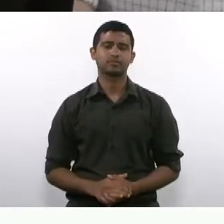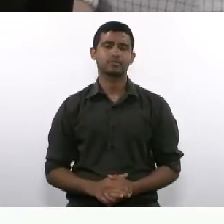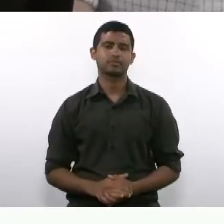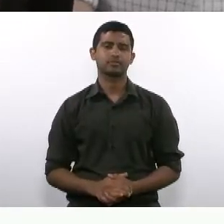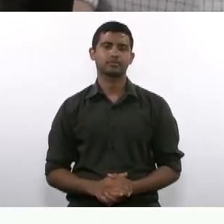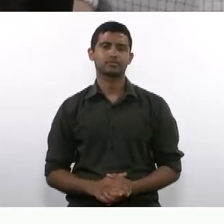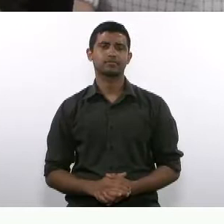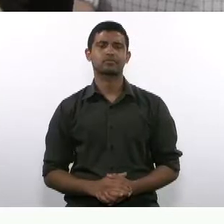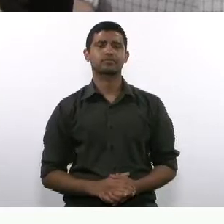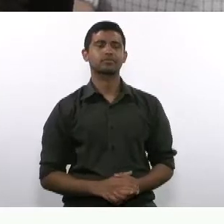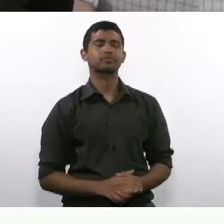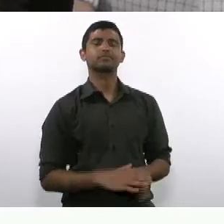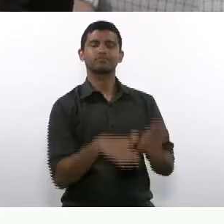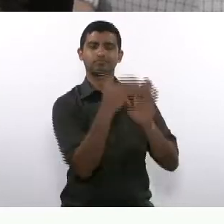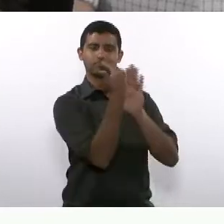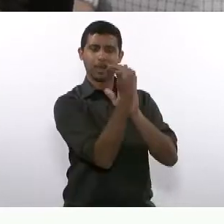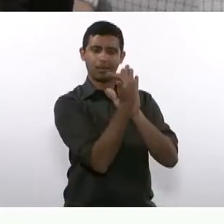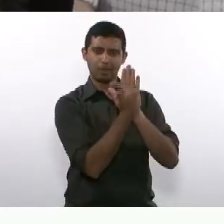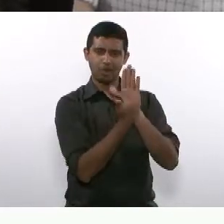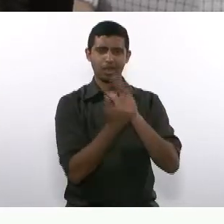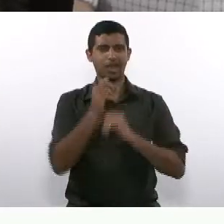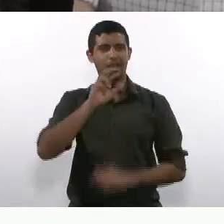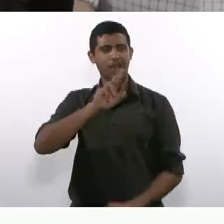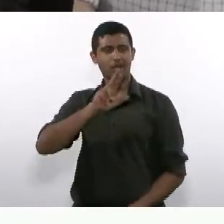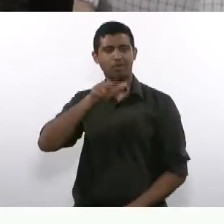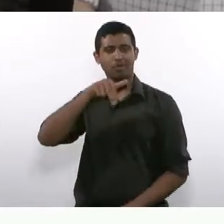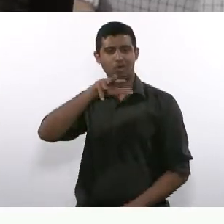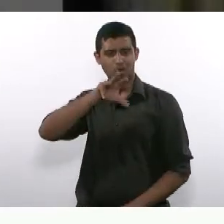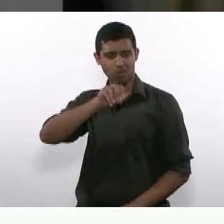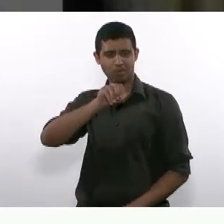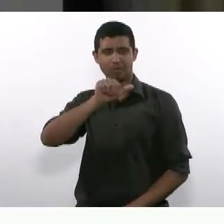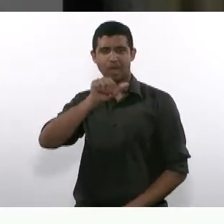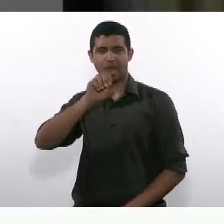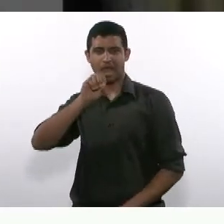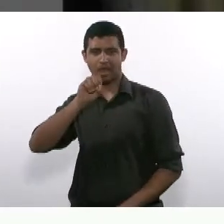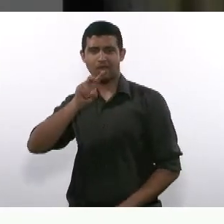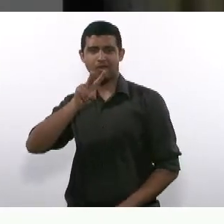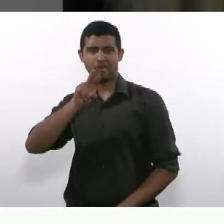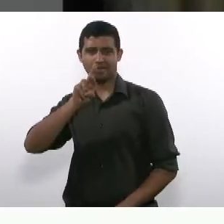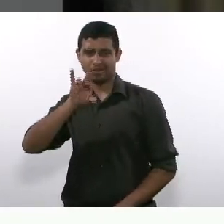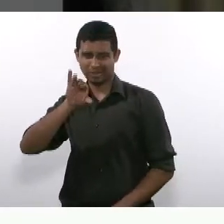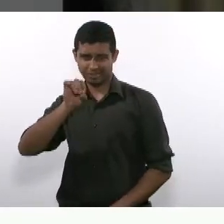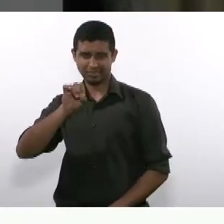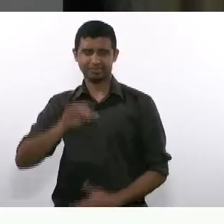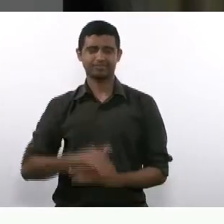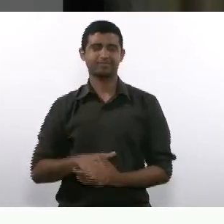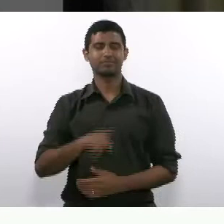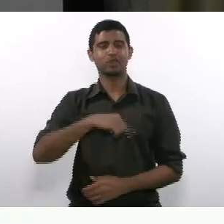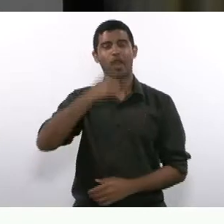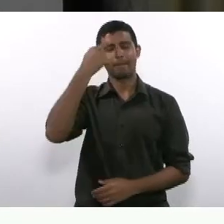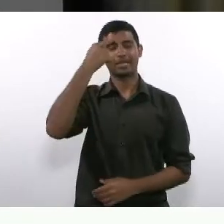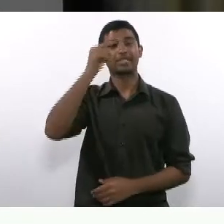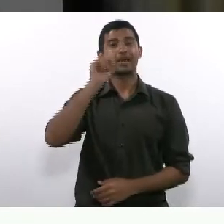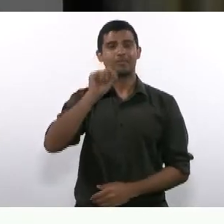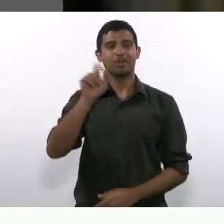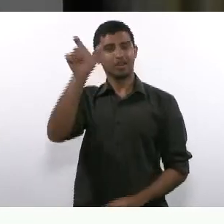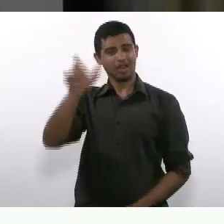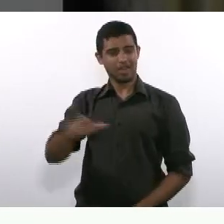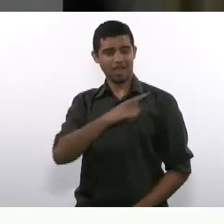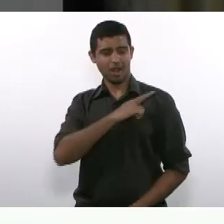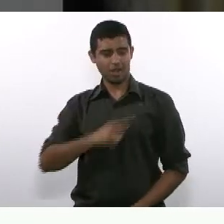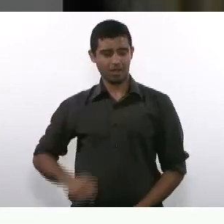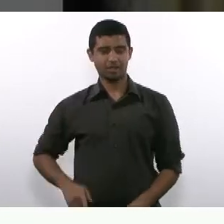O programa Rumo ao Rio foi um programa que a gente fez logo no início do governo. A ideia era que o governador e o